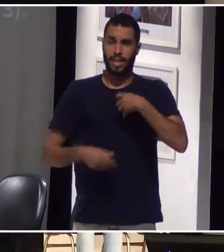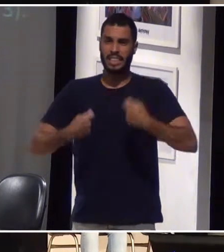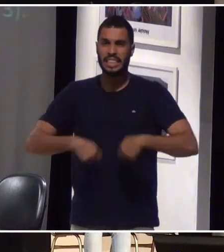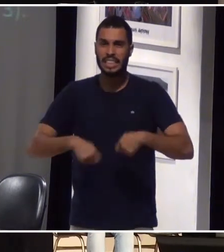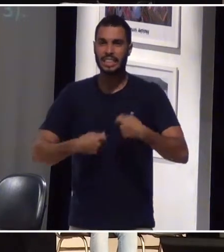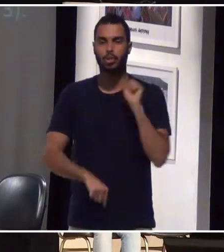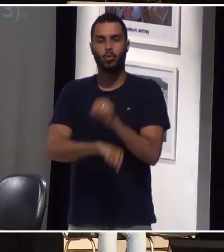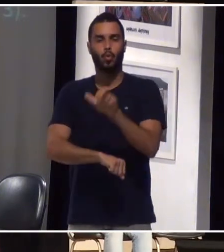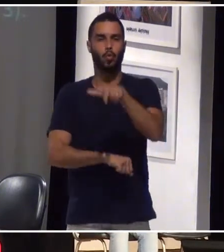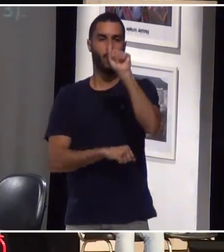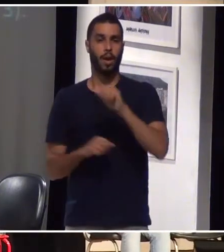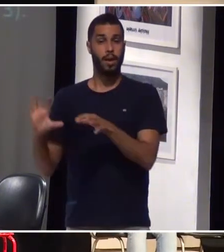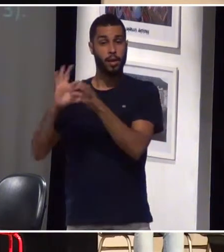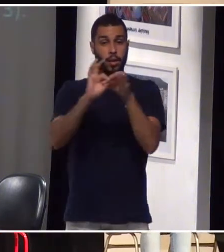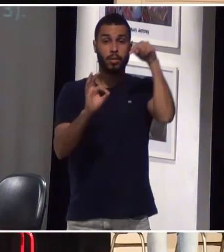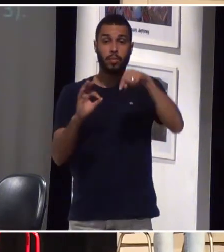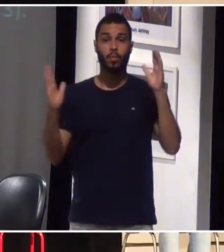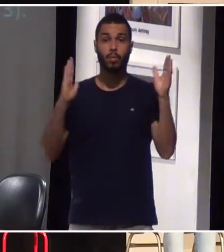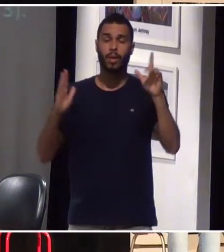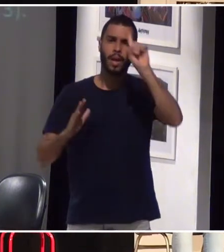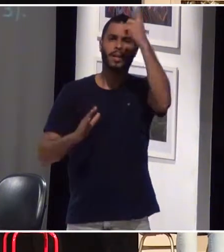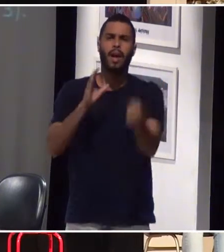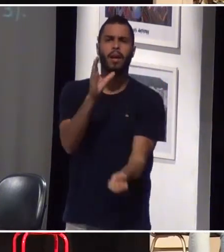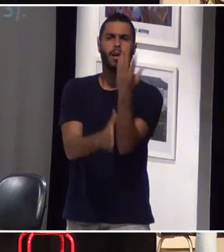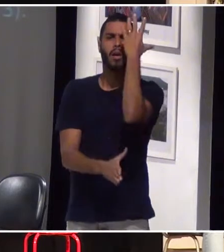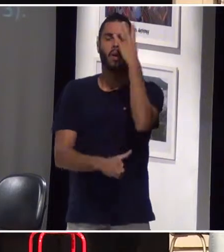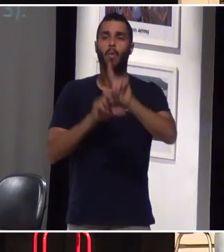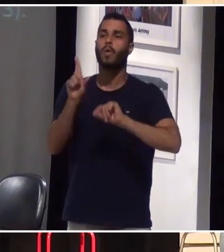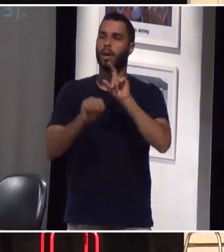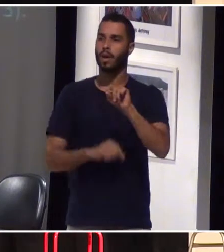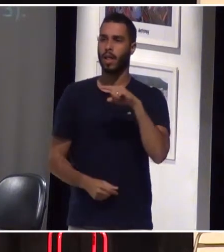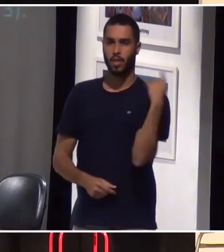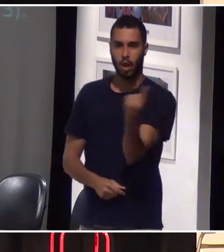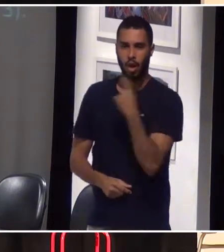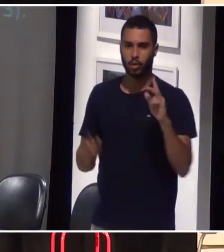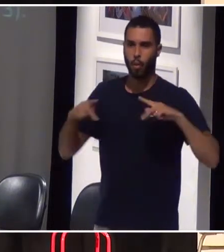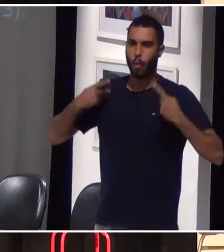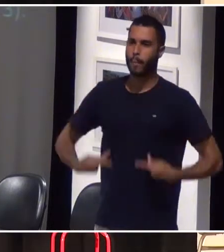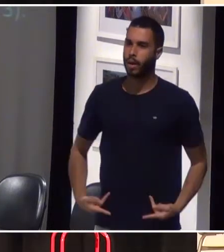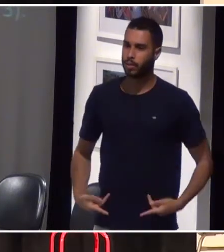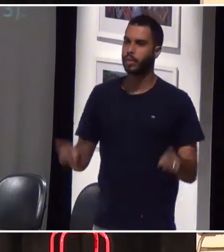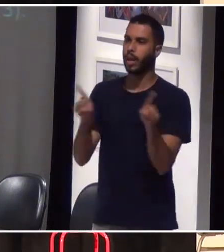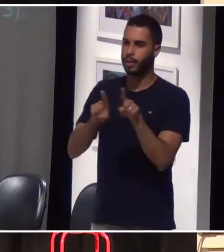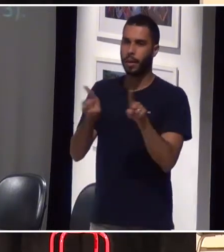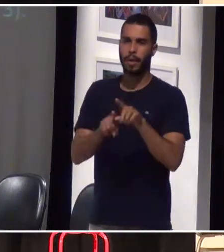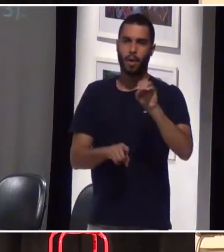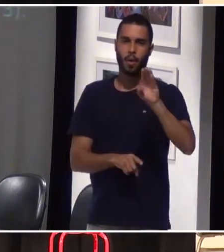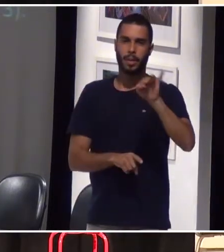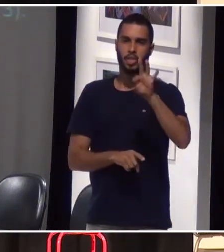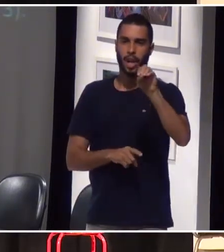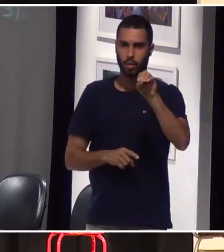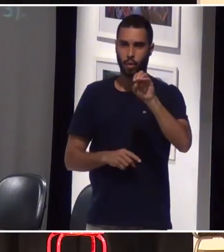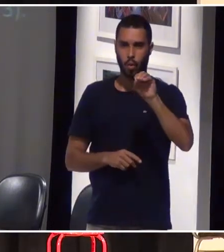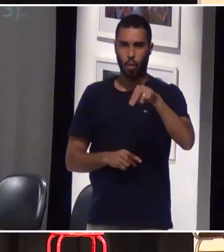parar. E, nesse contexto, surge a ideia, então, de que nós, seres humanos, somos também objetos de